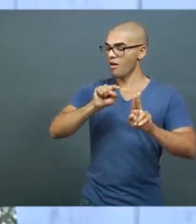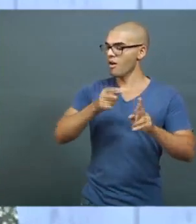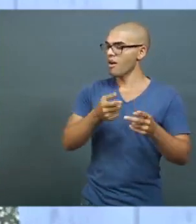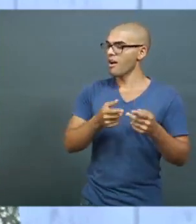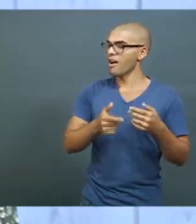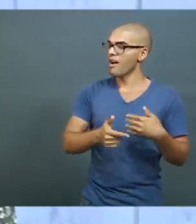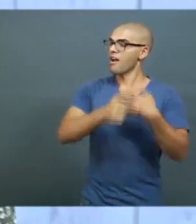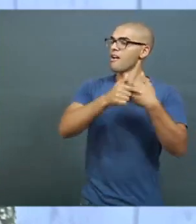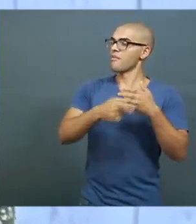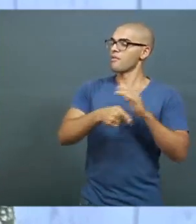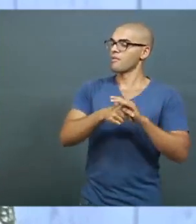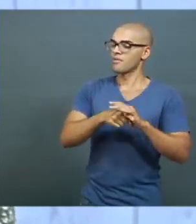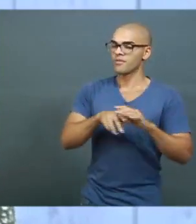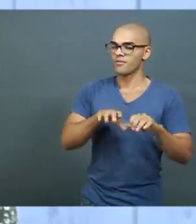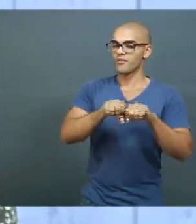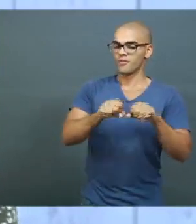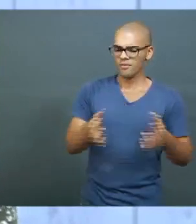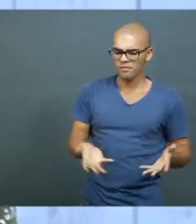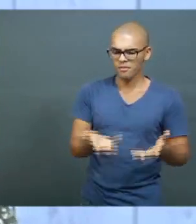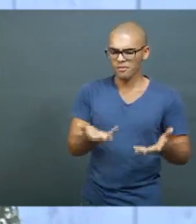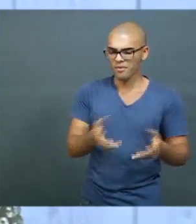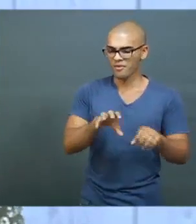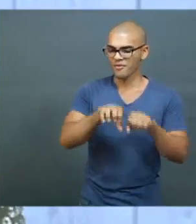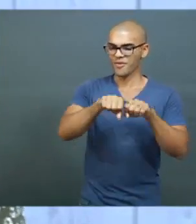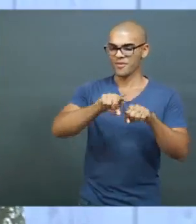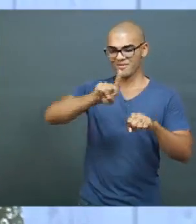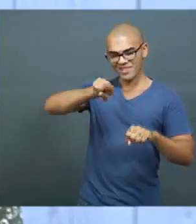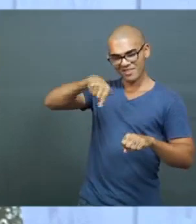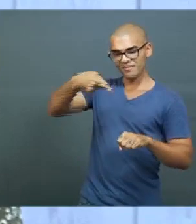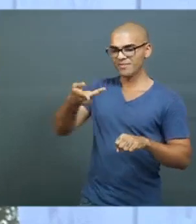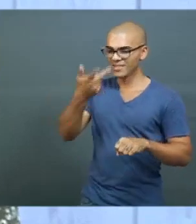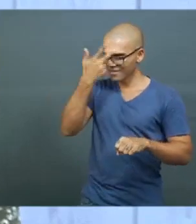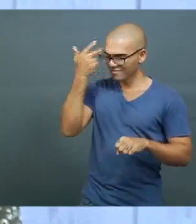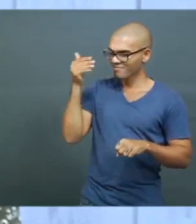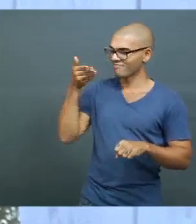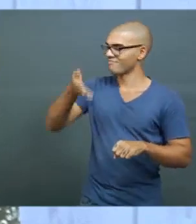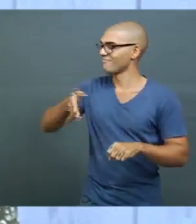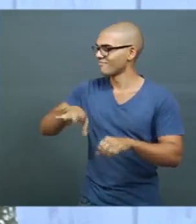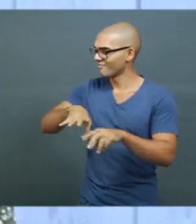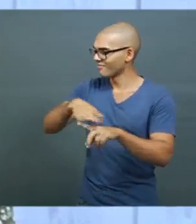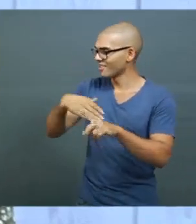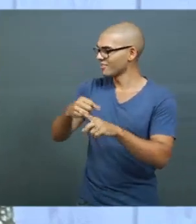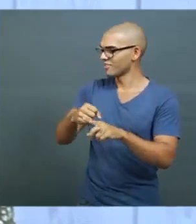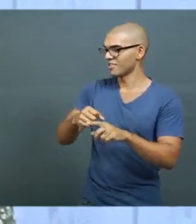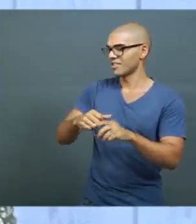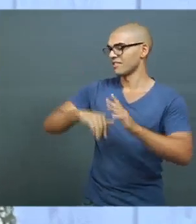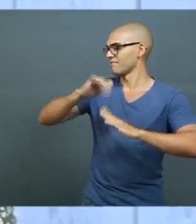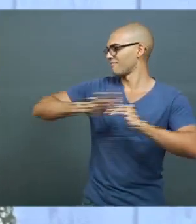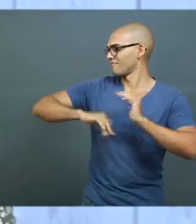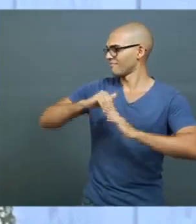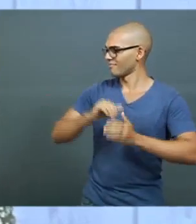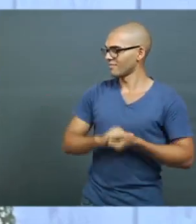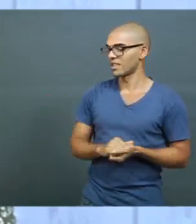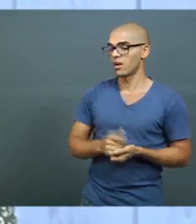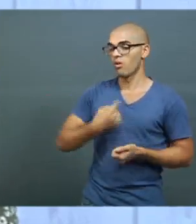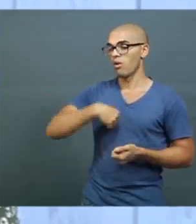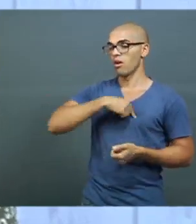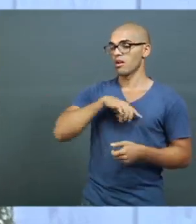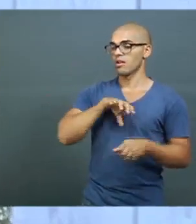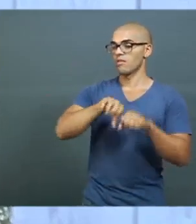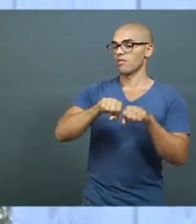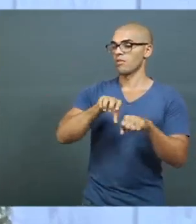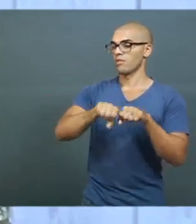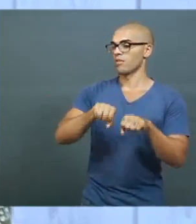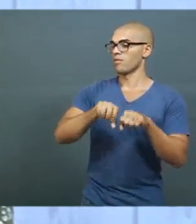fazer o curso, né? Para uma atuação na sociedade. Então, nós formamos atores, atrizes, majoritariamente, né? Alguns procuram